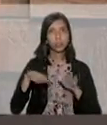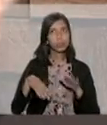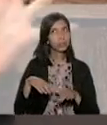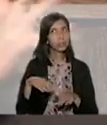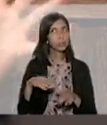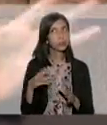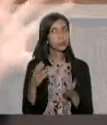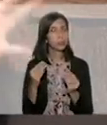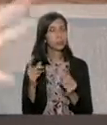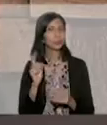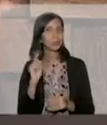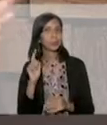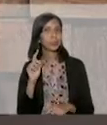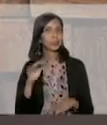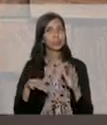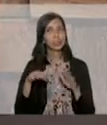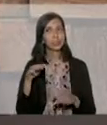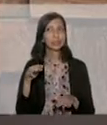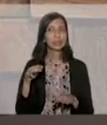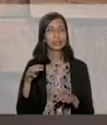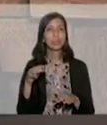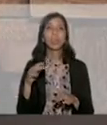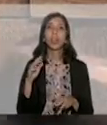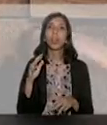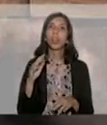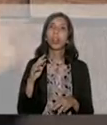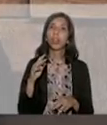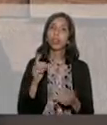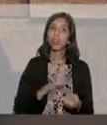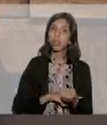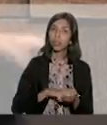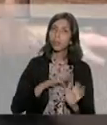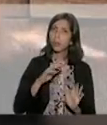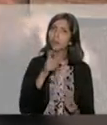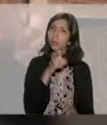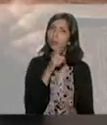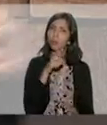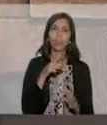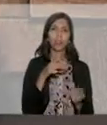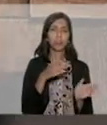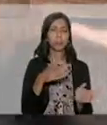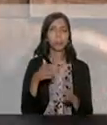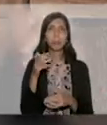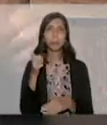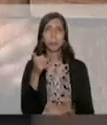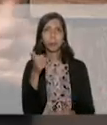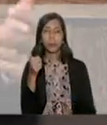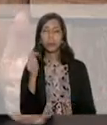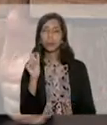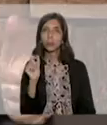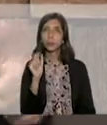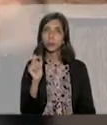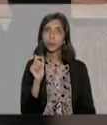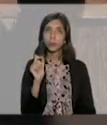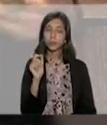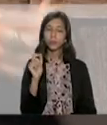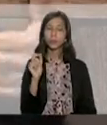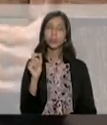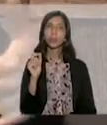vezes não tanto, tem alguns pontos de tensão, mas na maioria das vezes a coisa corre gostoso, que é